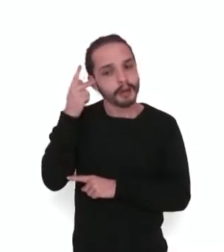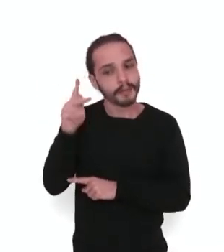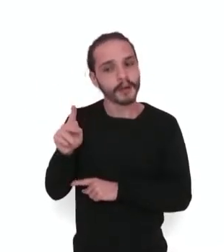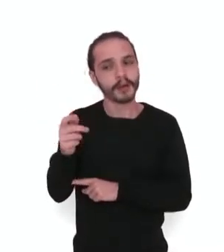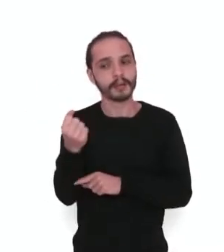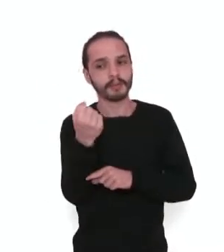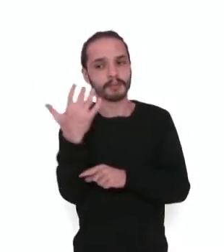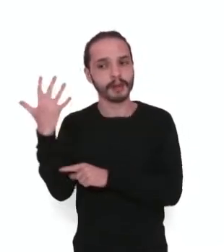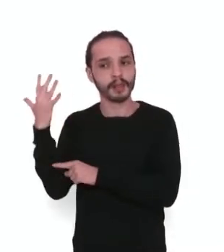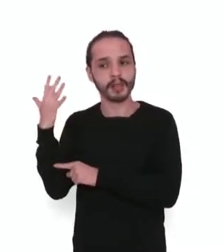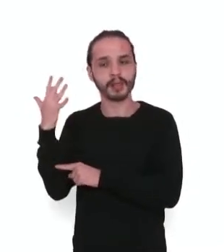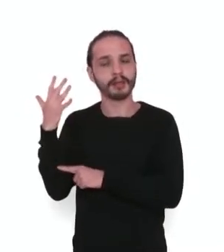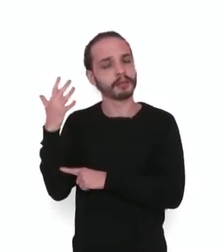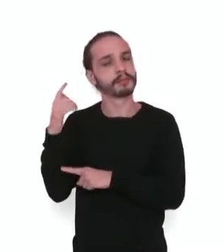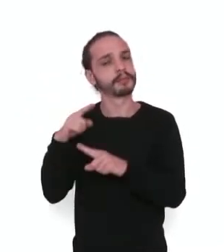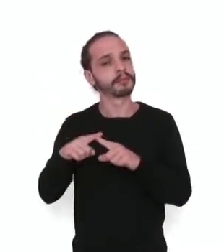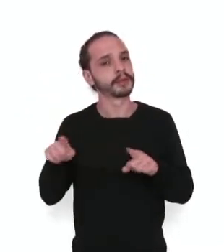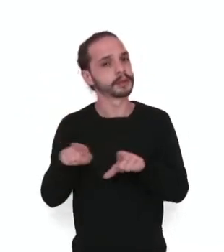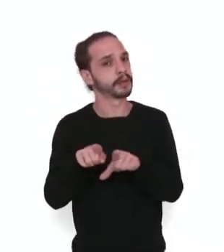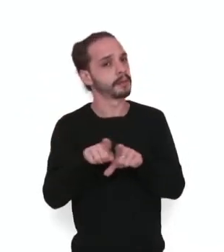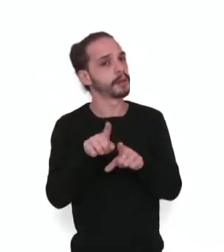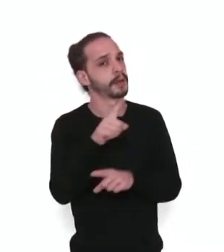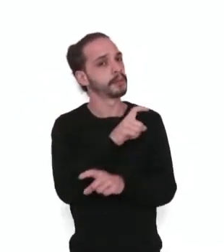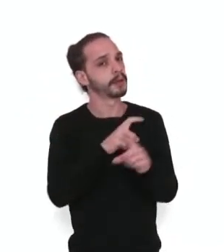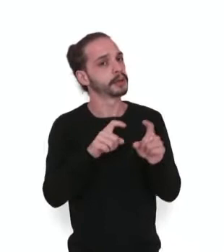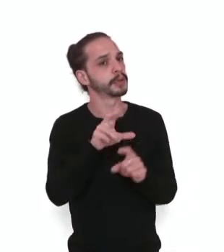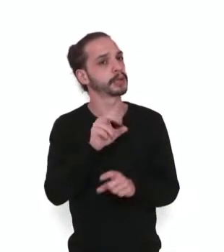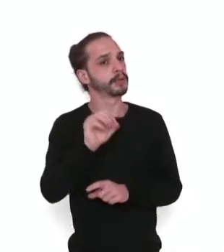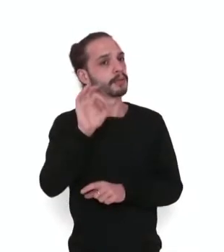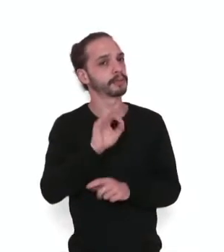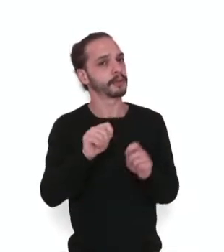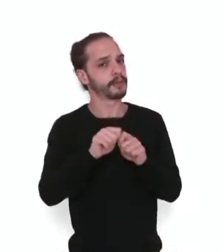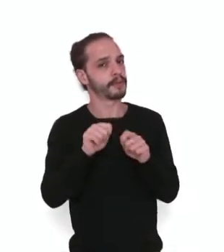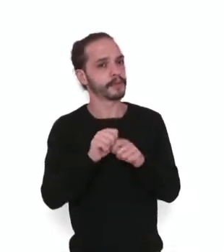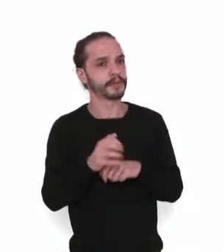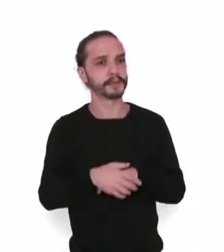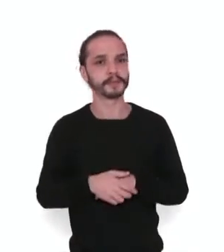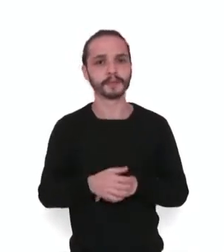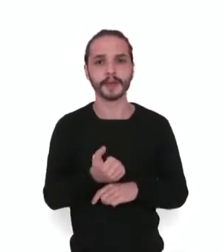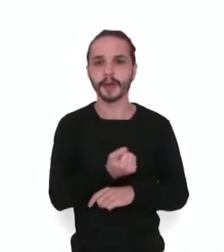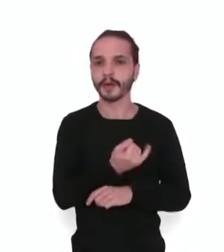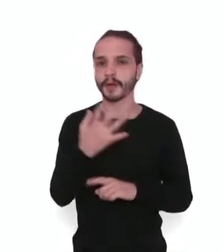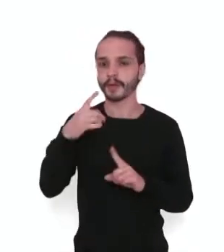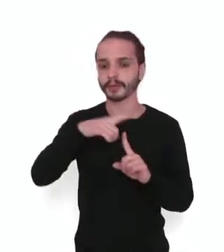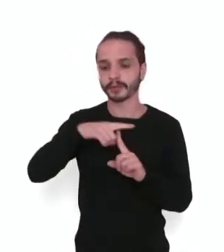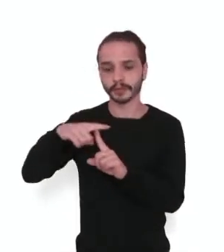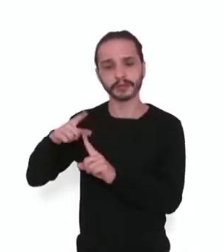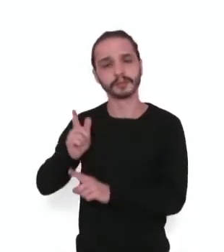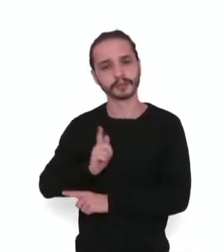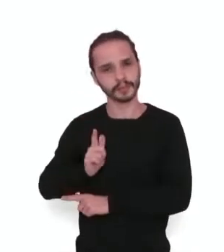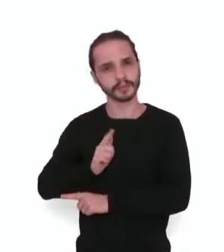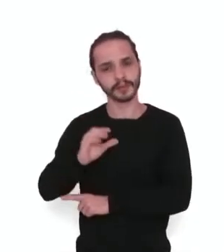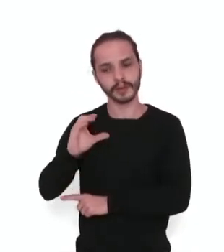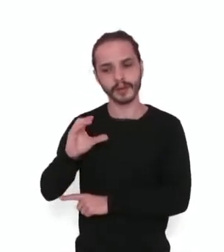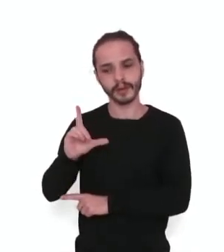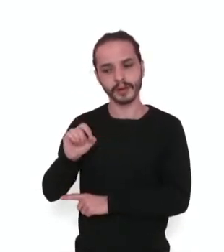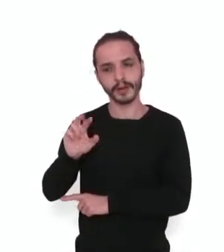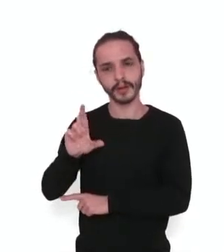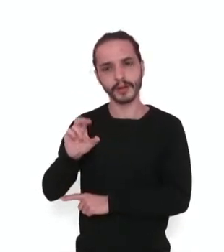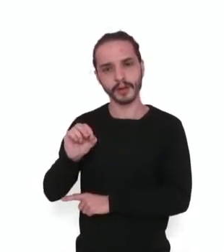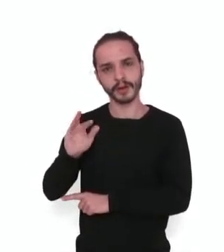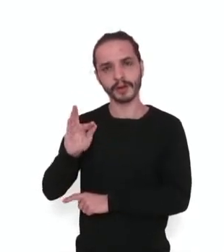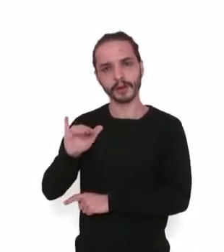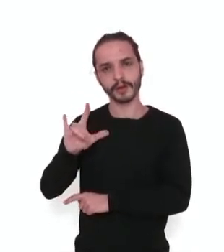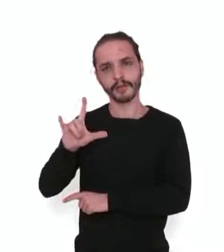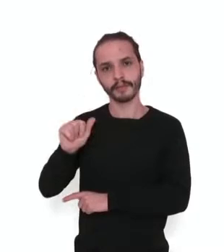plantas. Algumas espécies desses micro-organismos possuem clorofila, assim como os